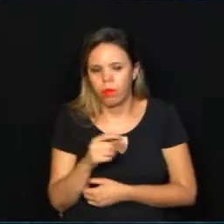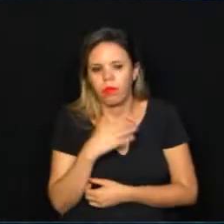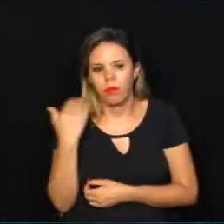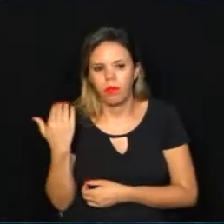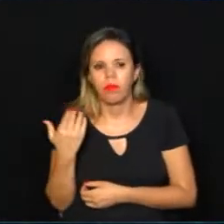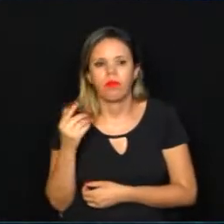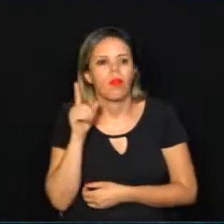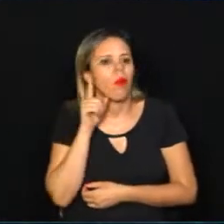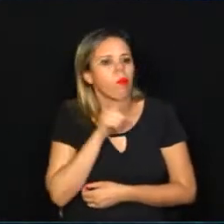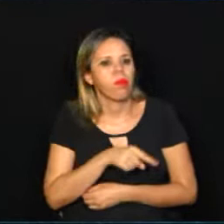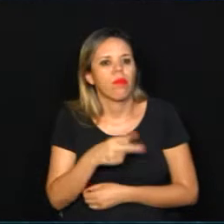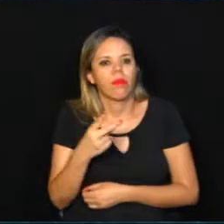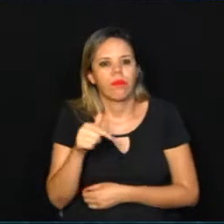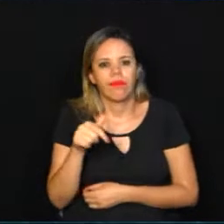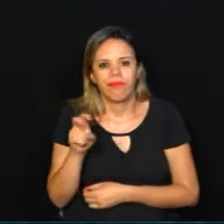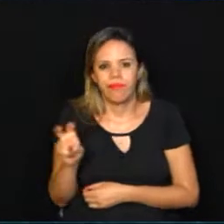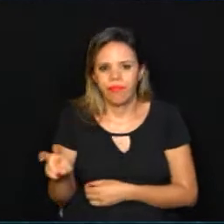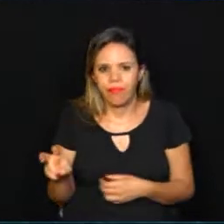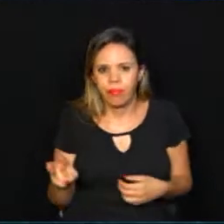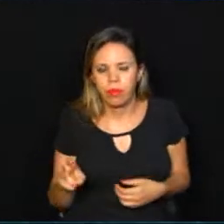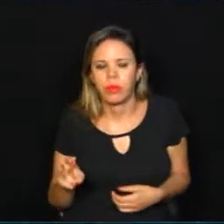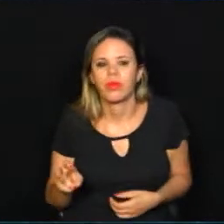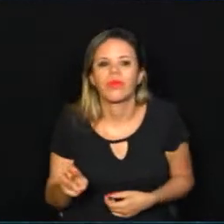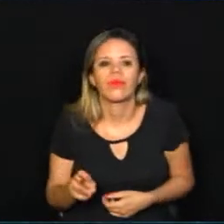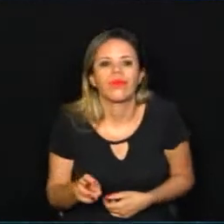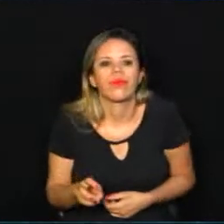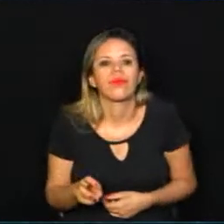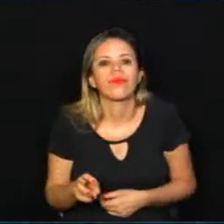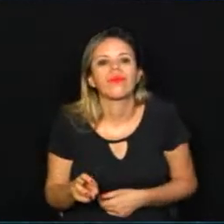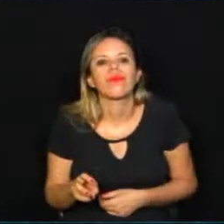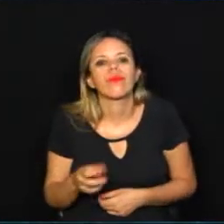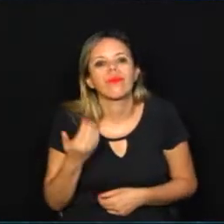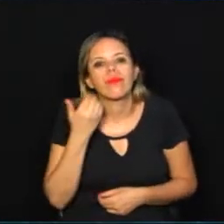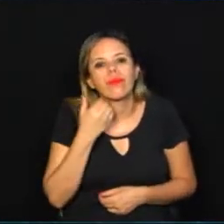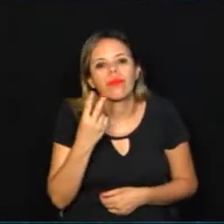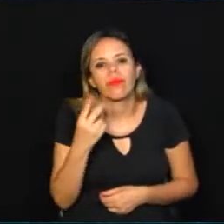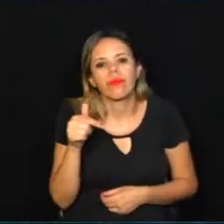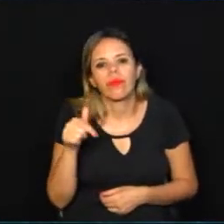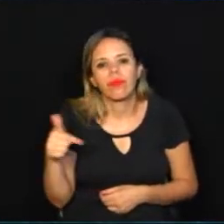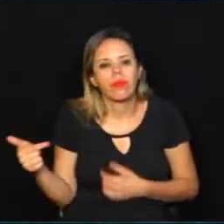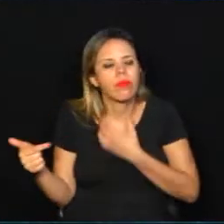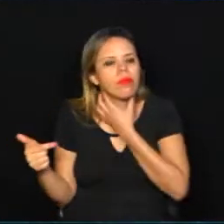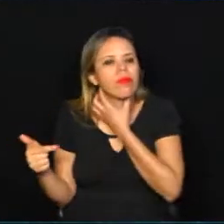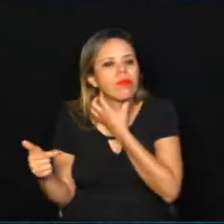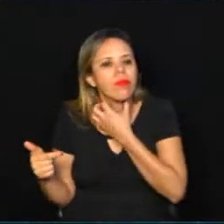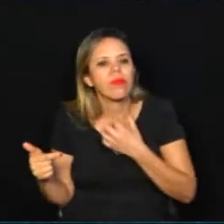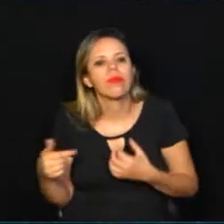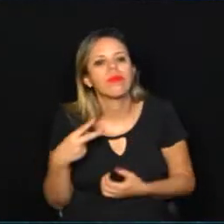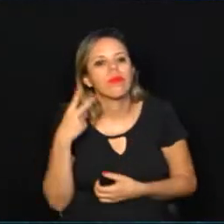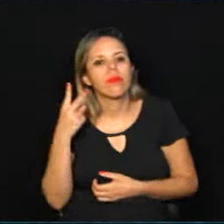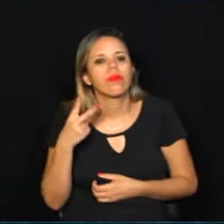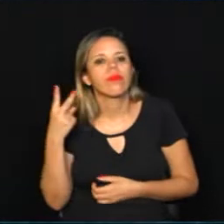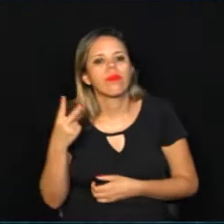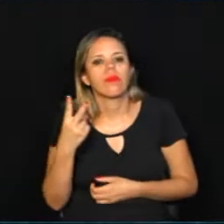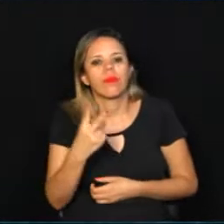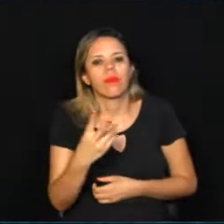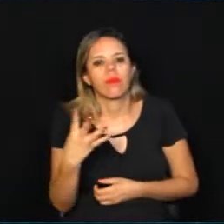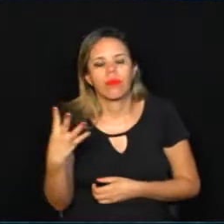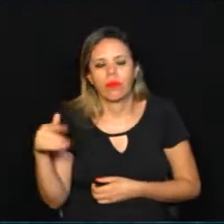mortes, Americana 275, Santa Bárbara do Oeste 272,